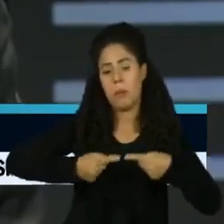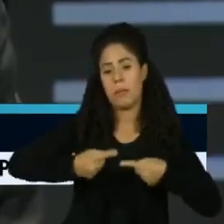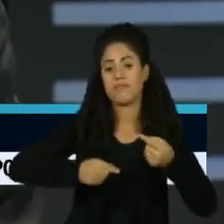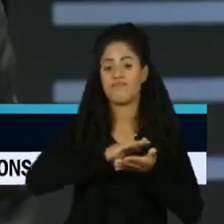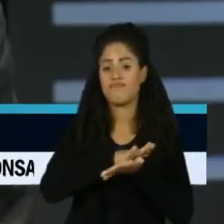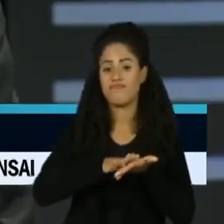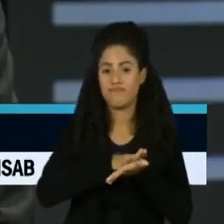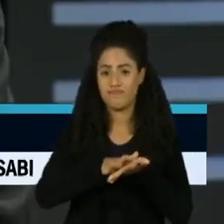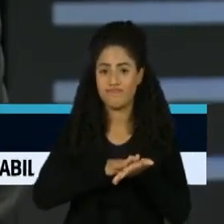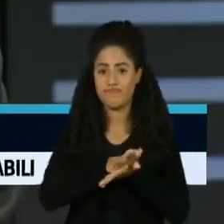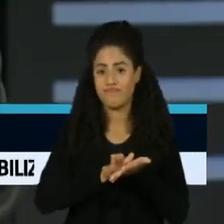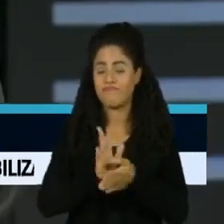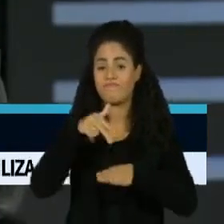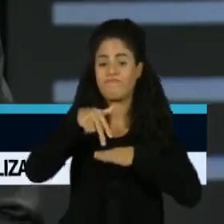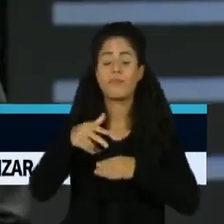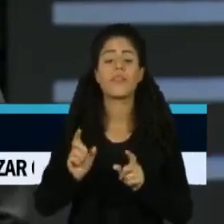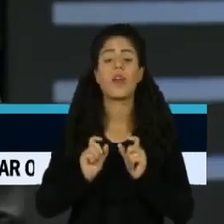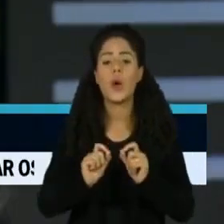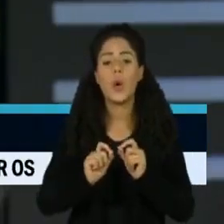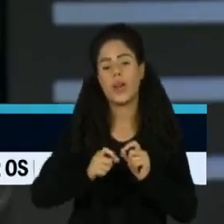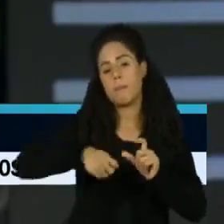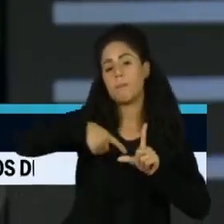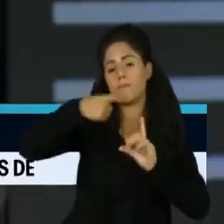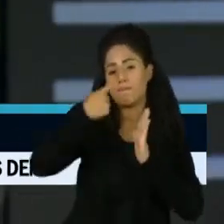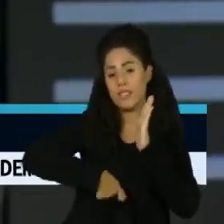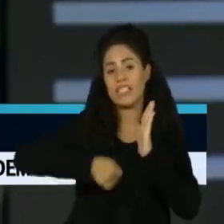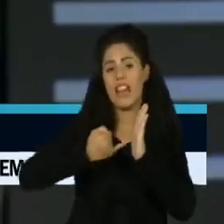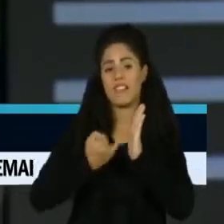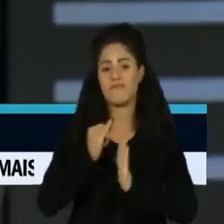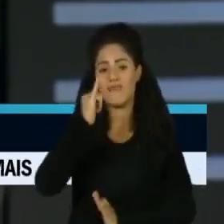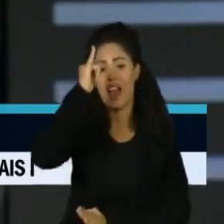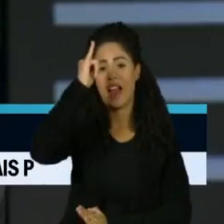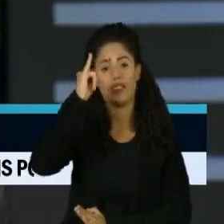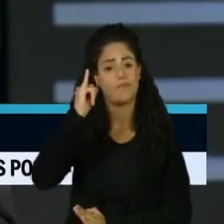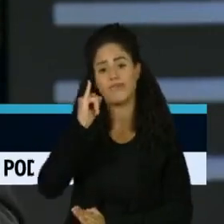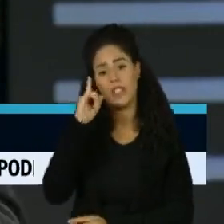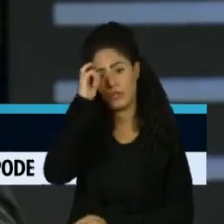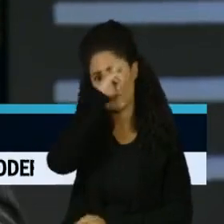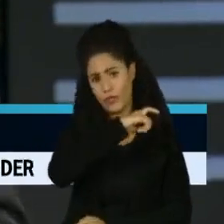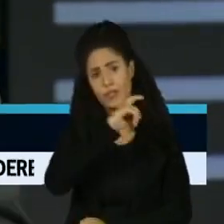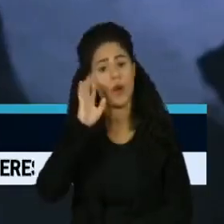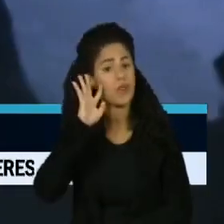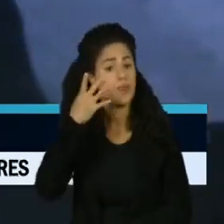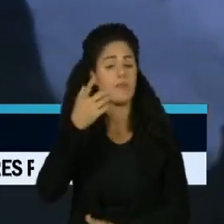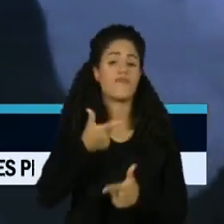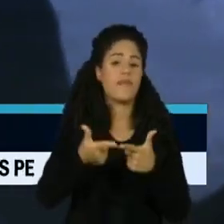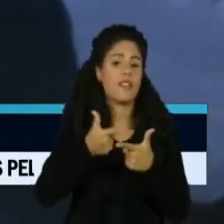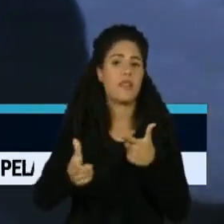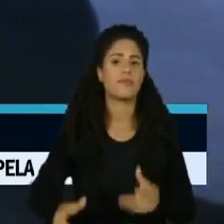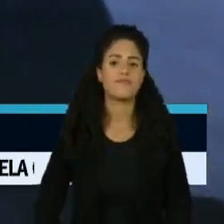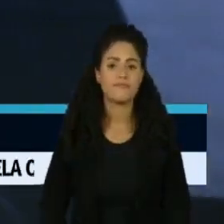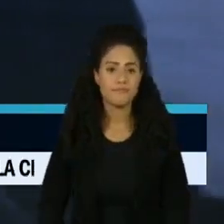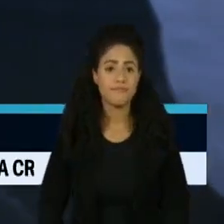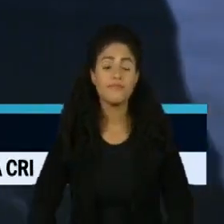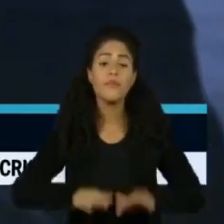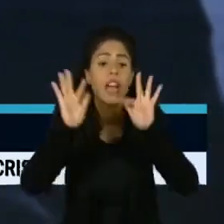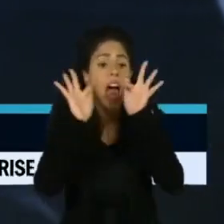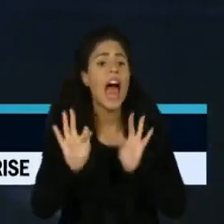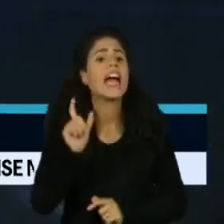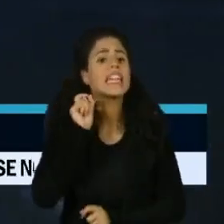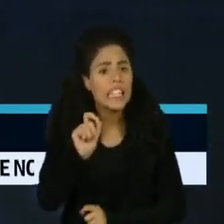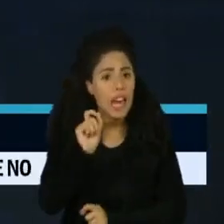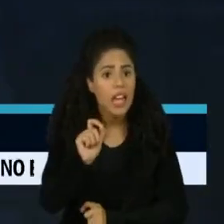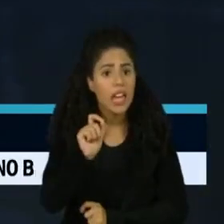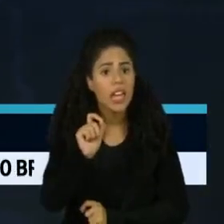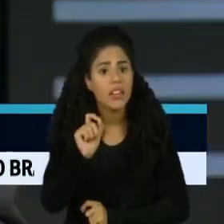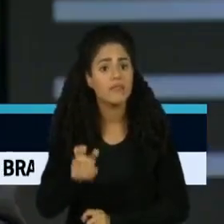se compondo com isso. A taxa de juros não responde a essas duas questões de maneira satisfatória. Rapidinho, só quem está feliz nesse momento é o investidor de